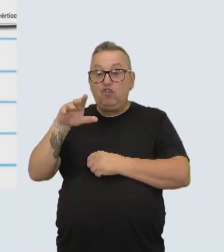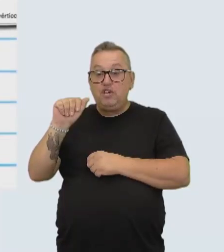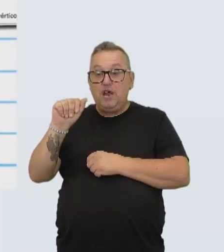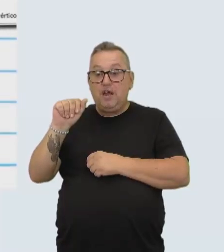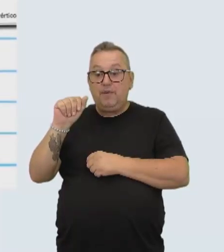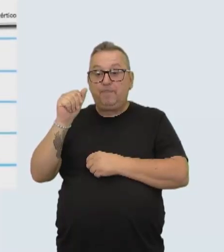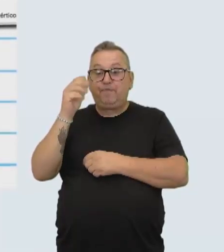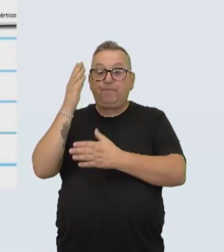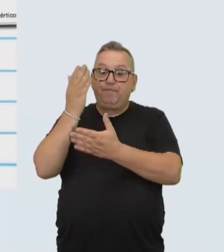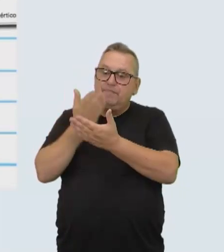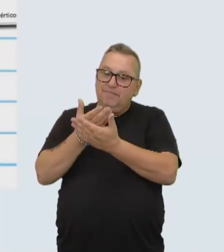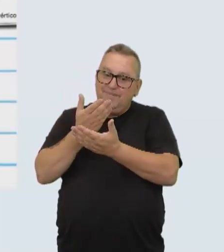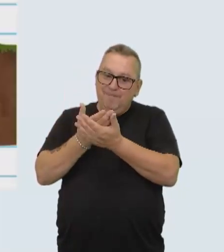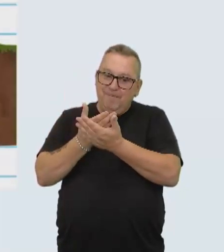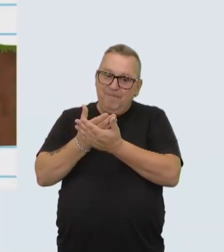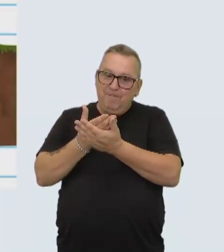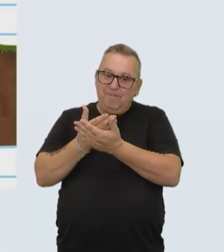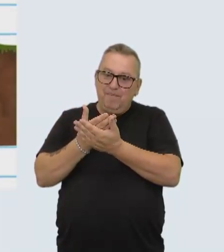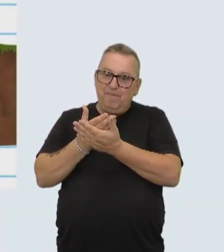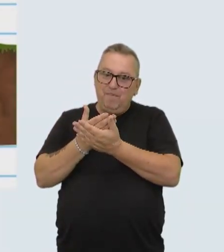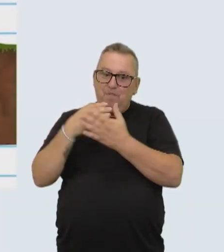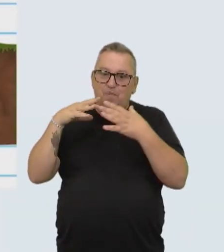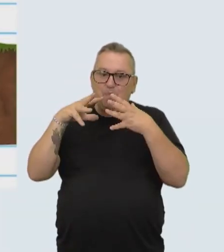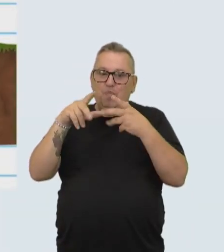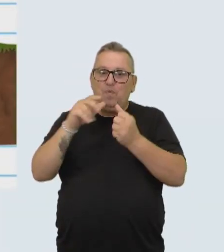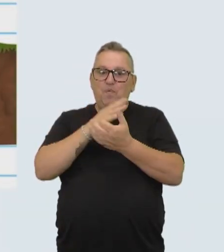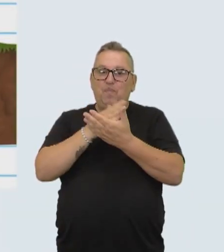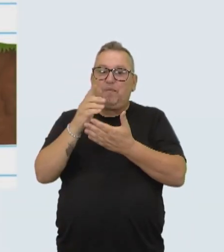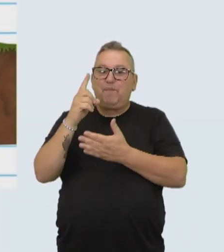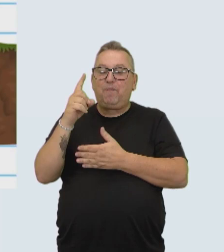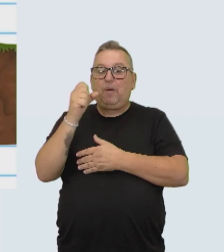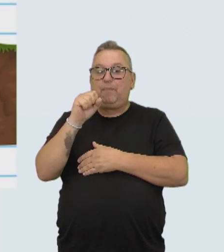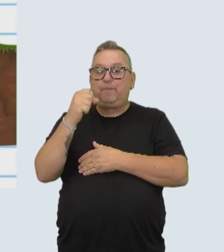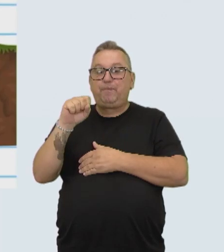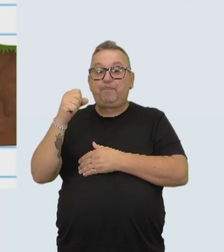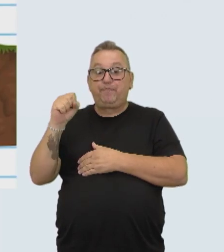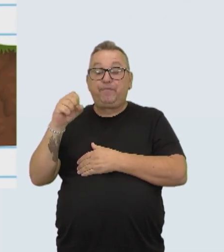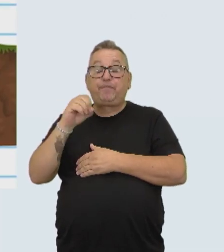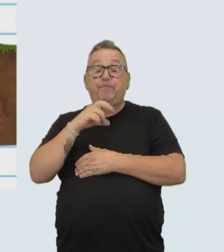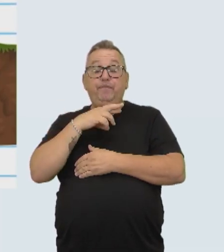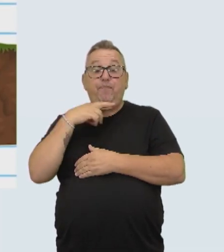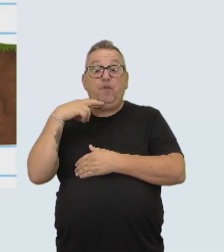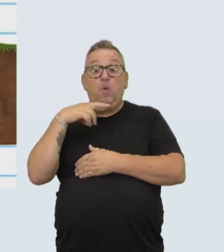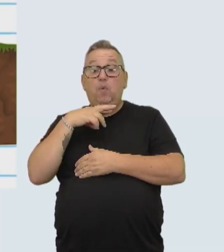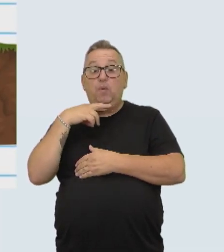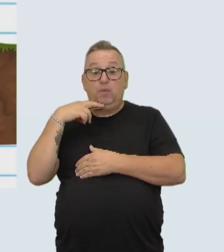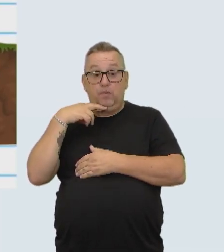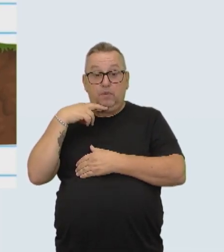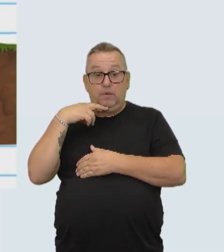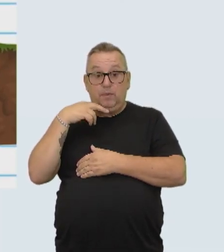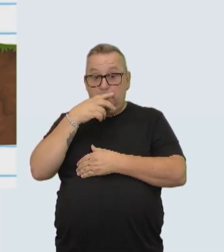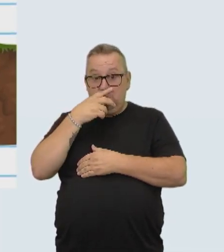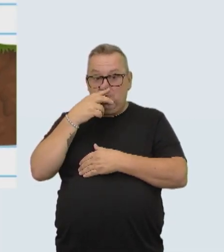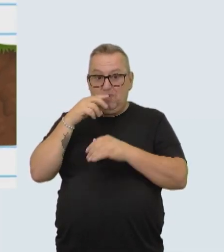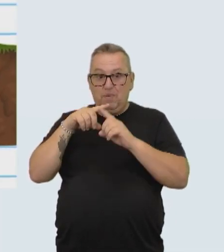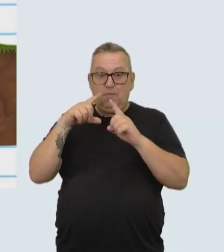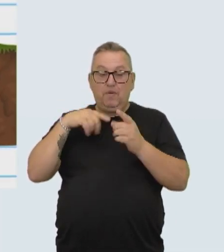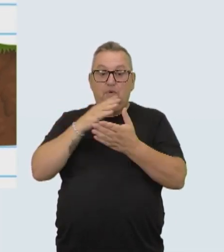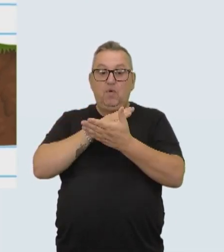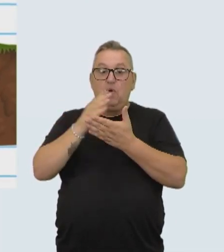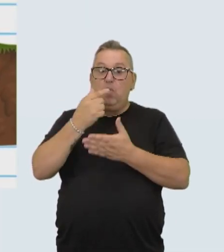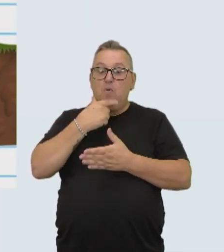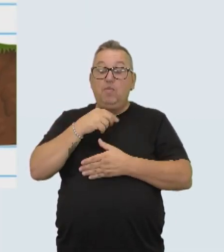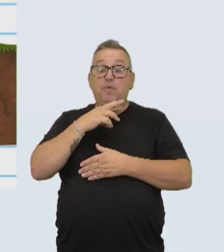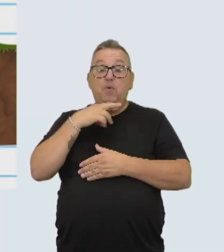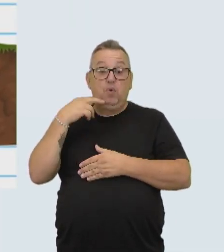grego pode ser entendido como estudo. Tudo começou em 1880 na Rússia, quando o geógrafo Vassily Vassilievich